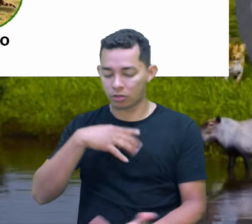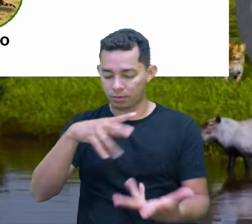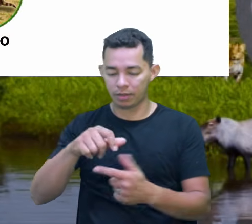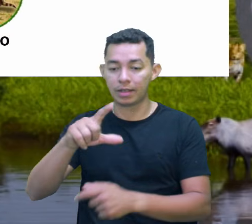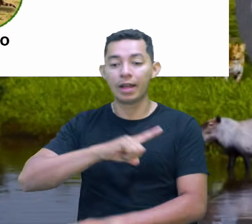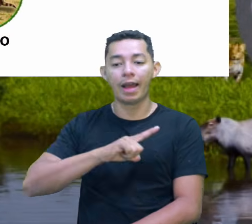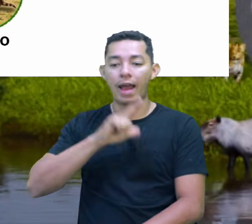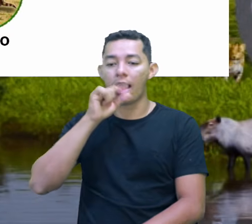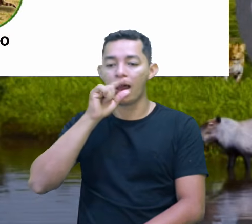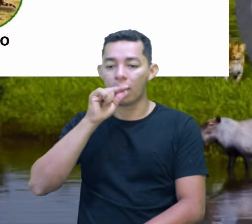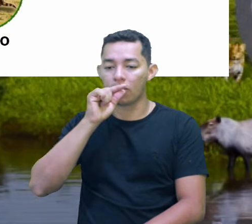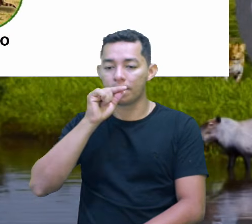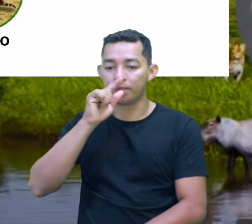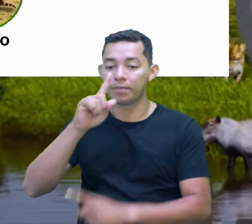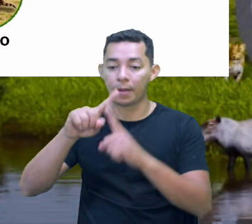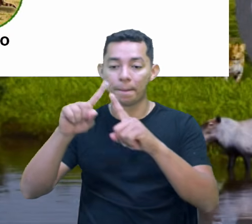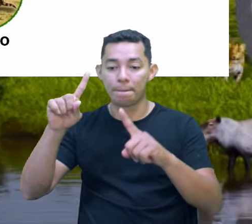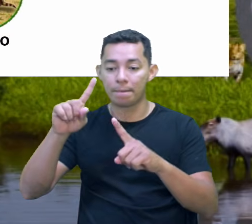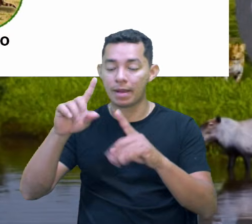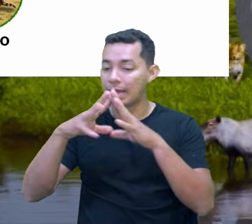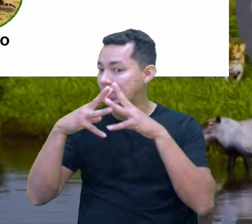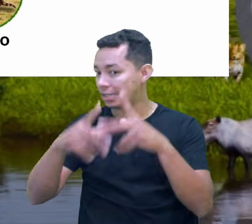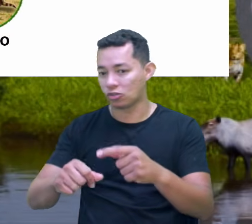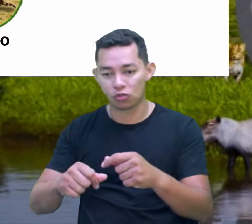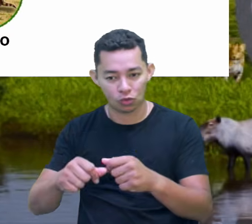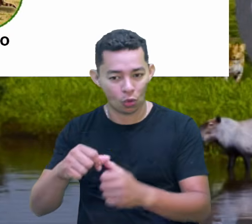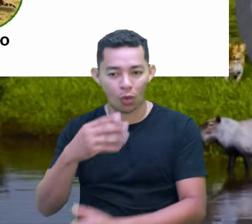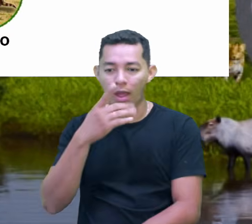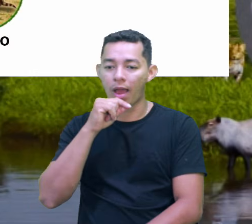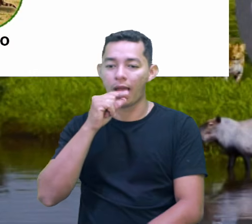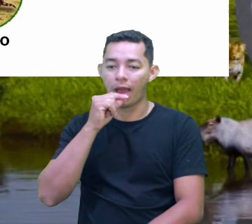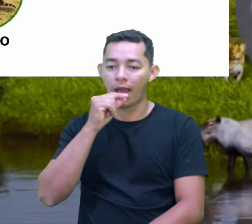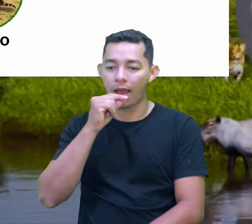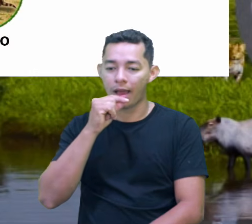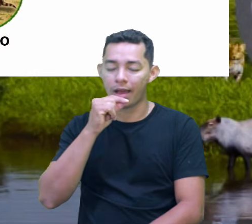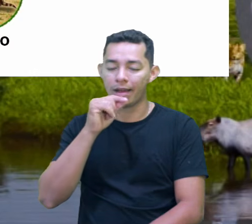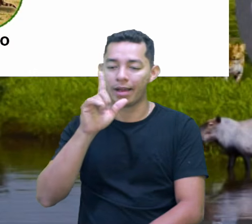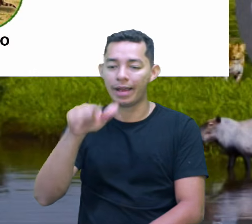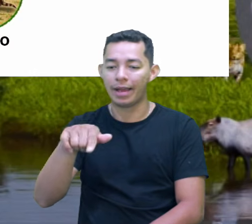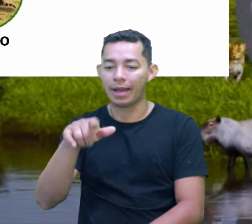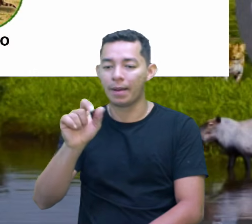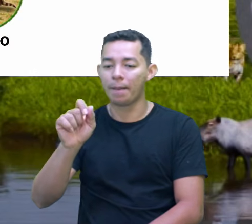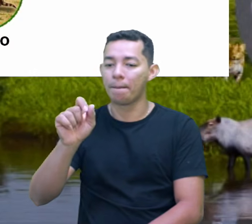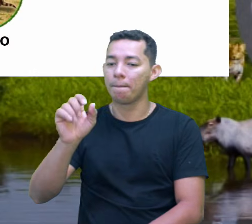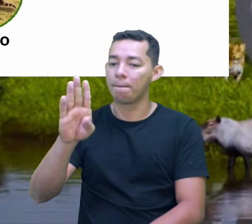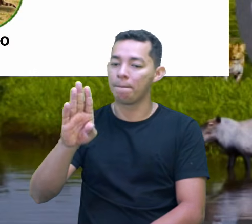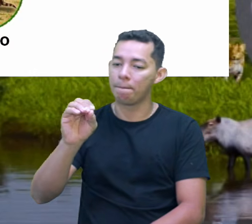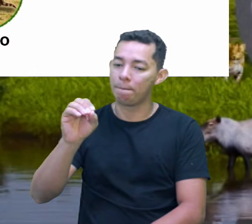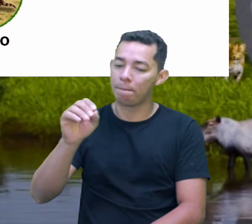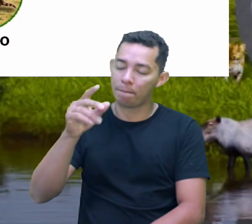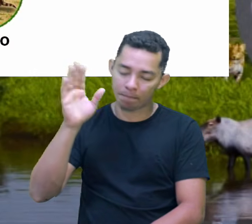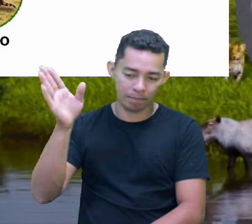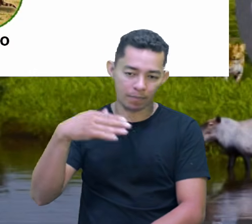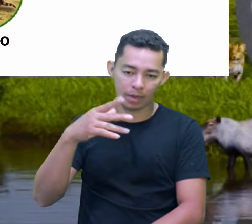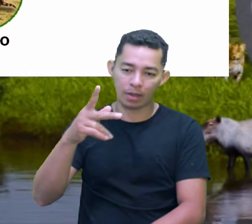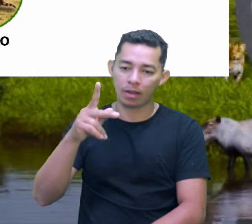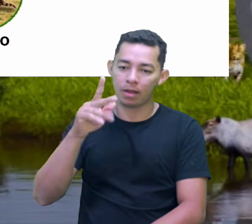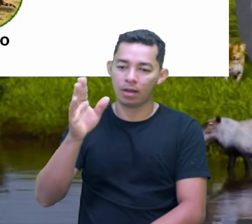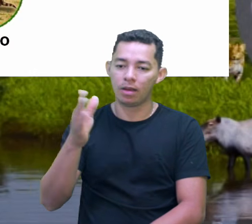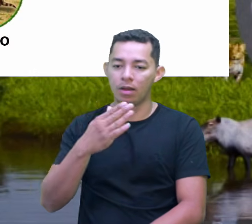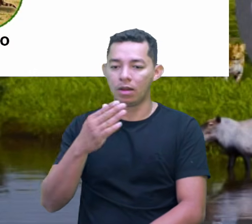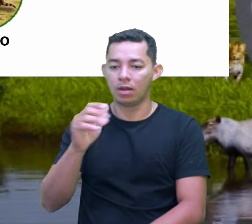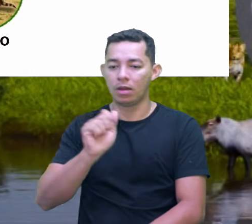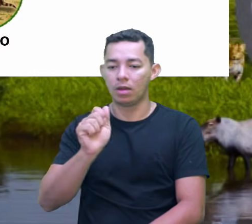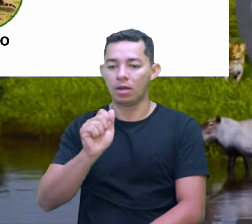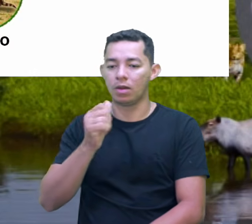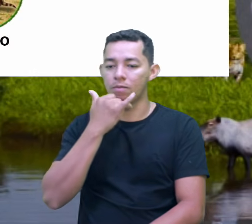né? Porém, nem toda a água dessa biosfera é água potável, é água